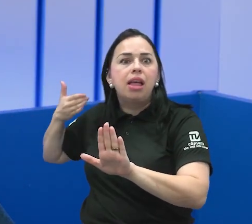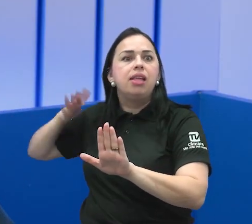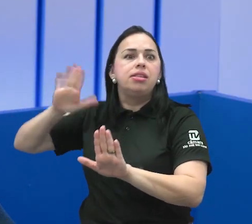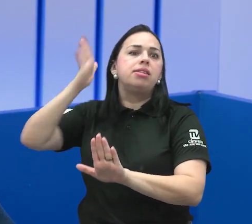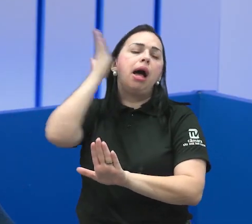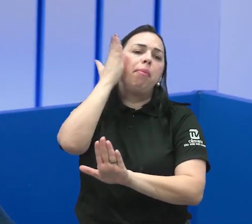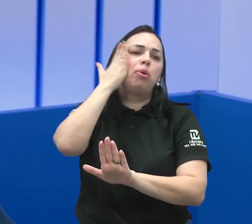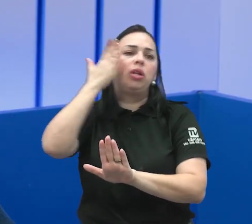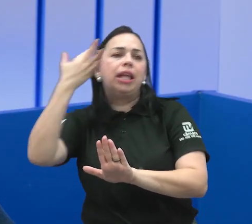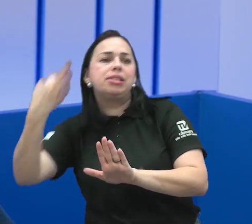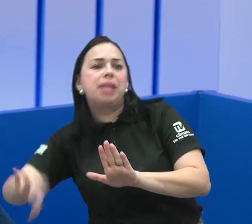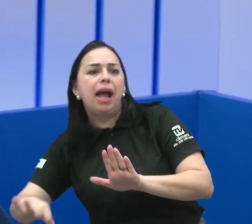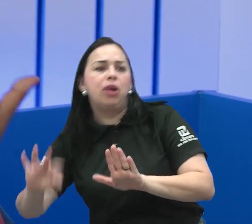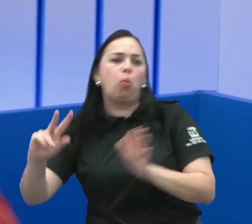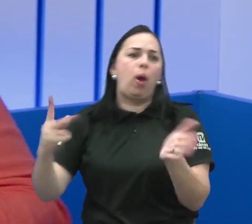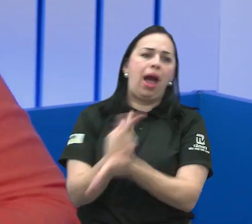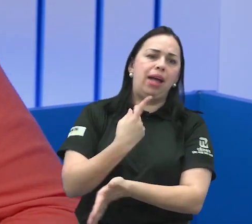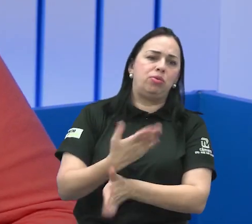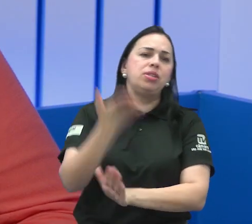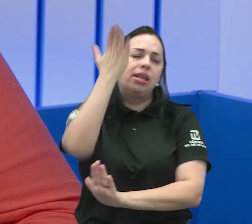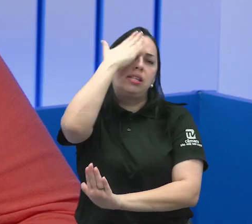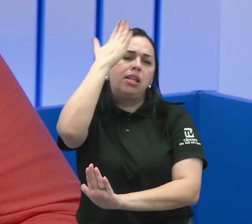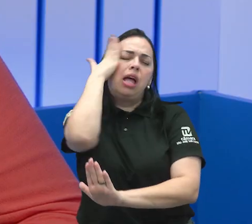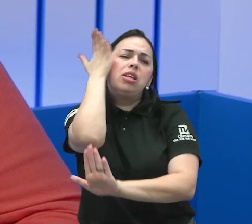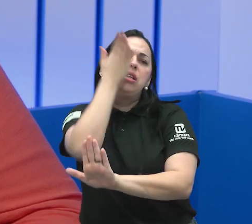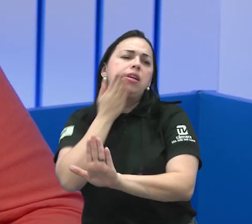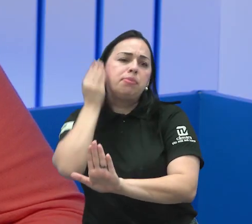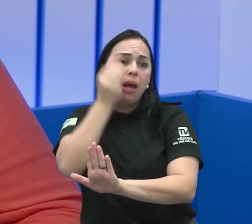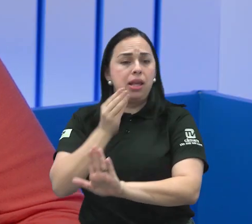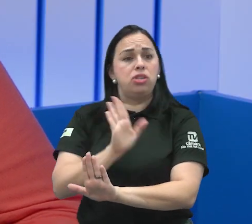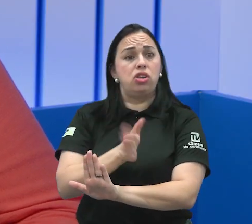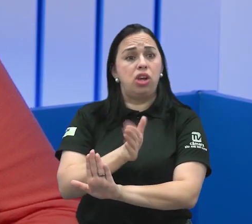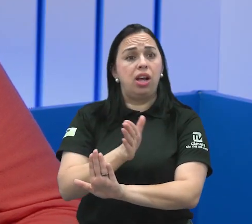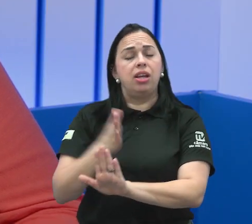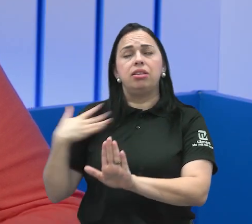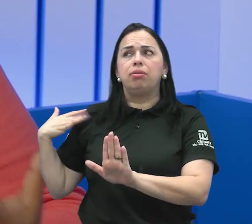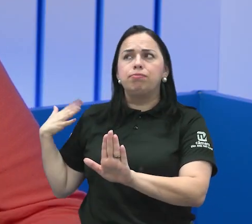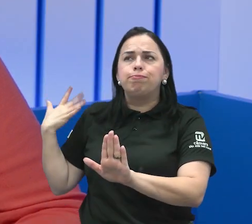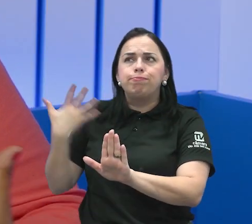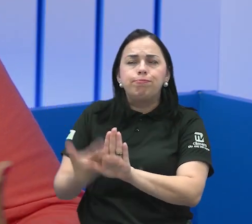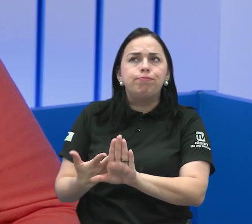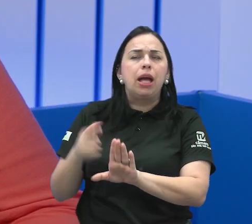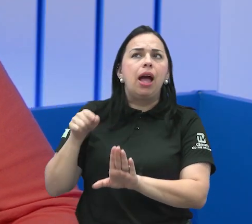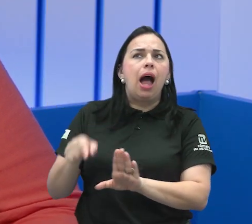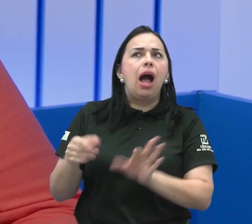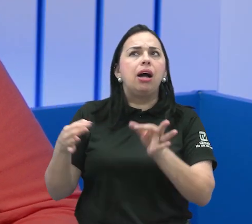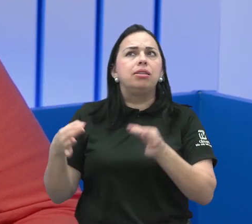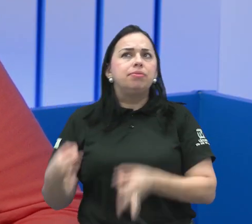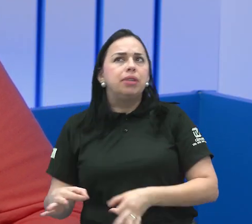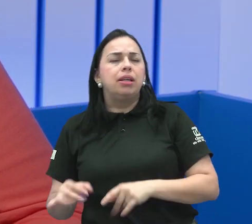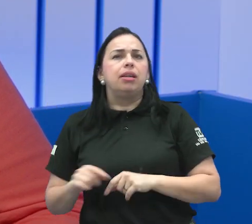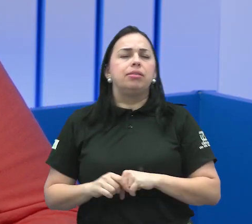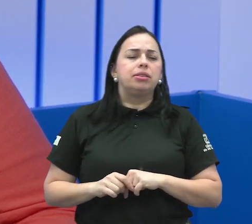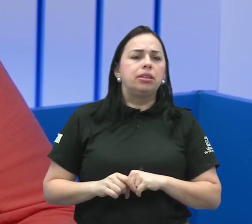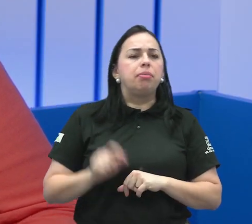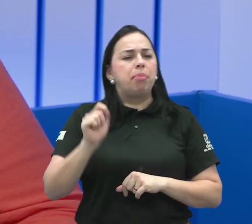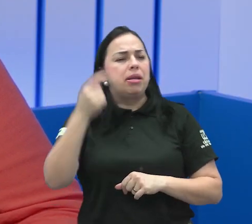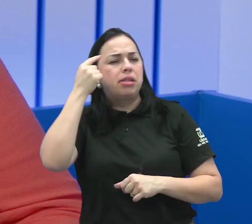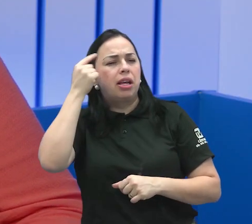deu certo. Então, trazer essa influência para cá e repensar, né, aquilo